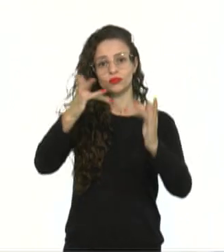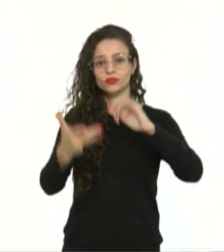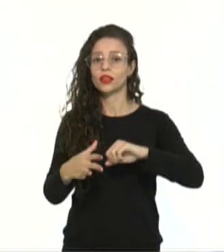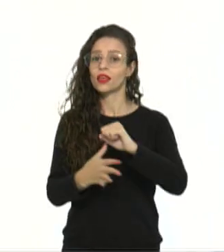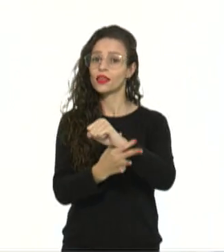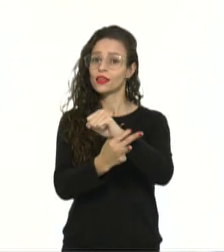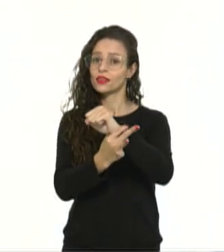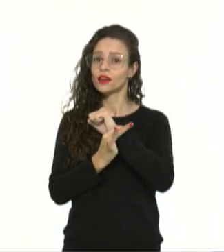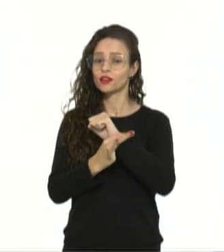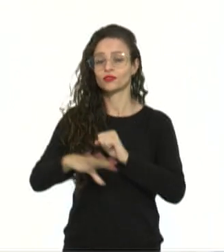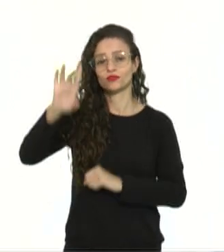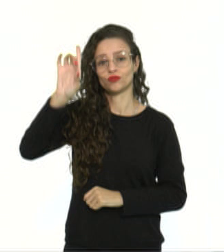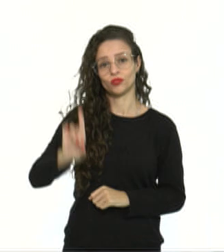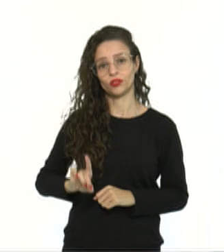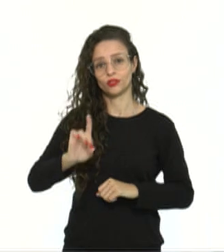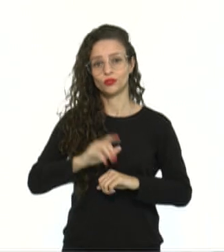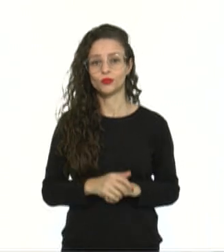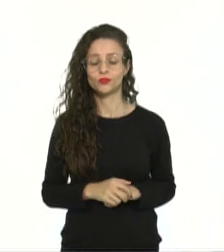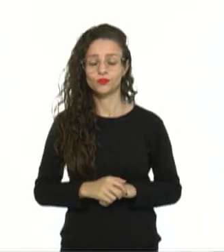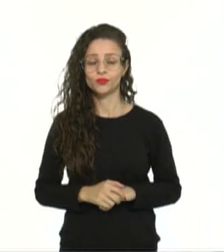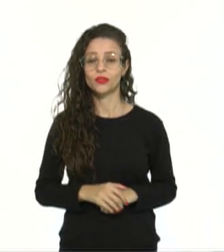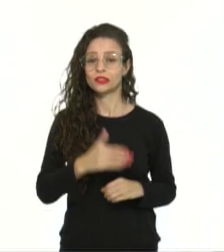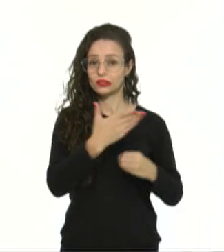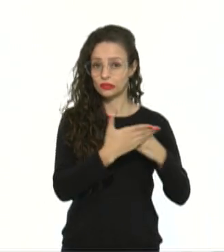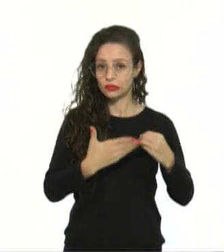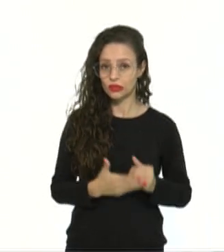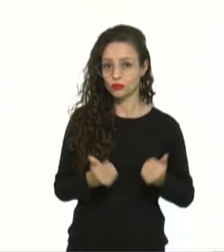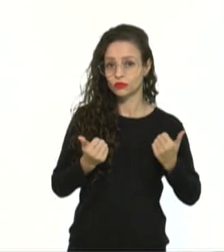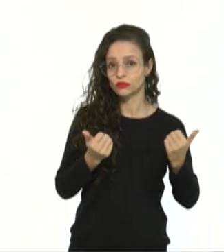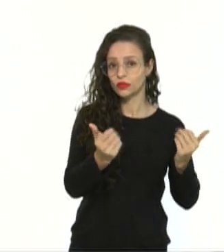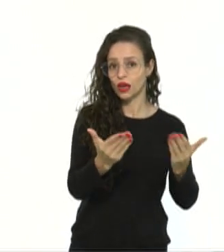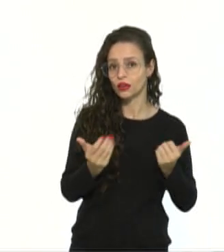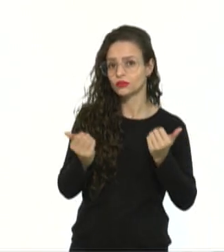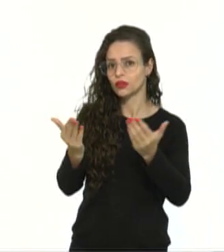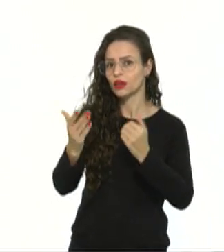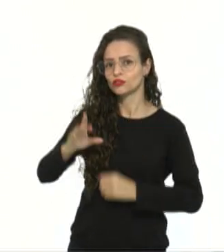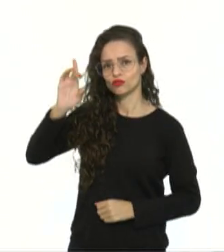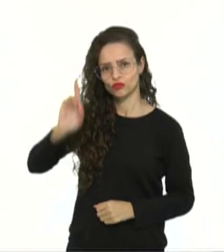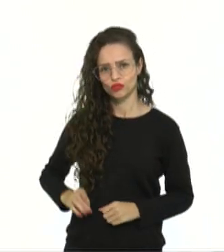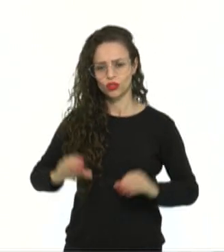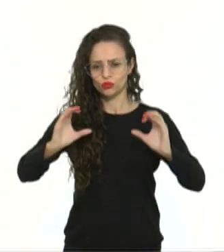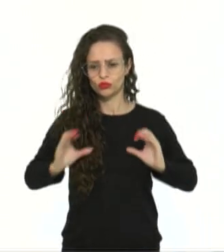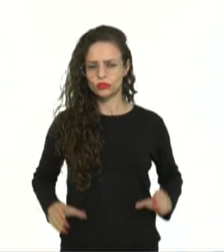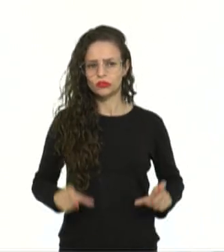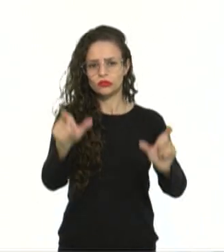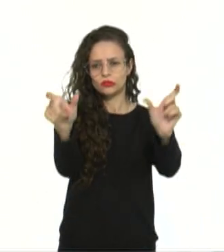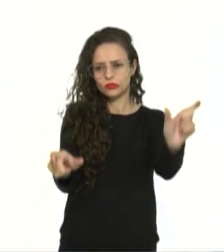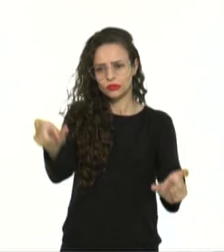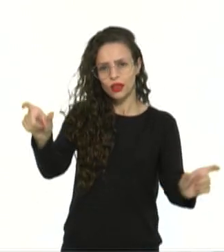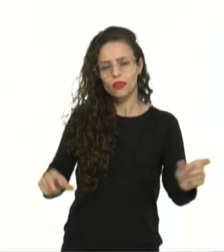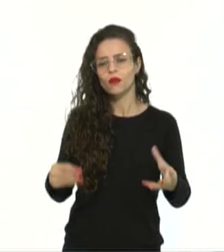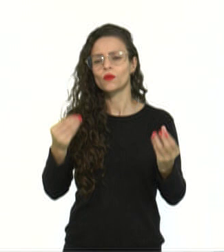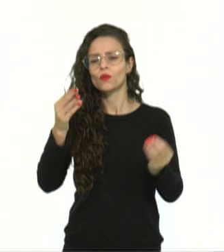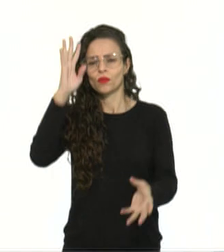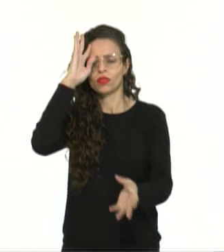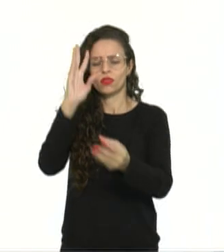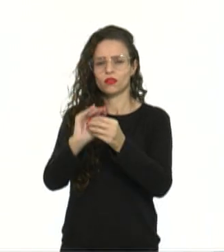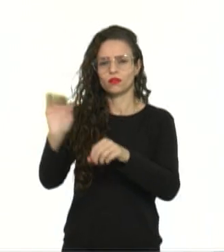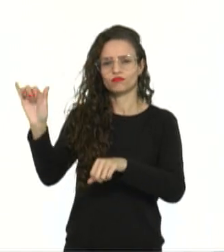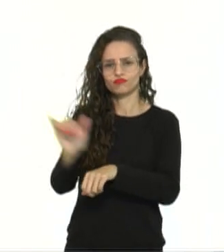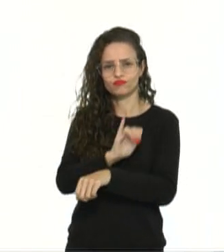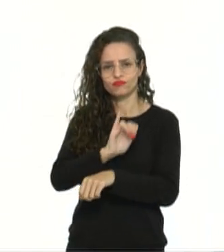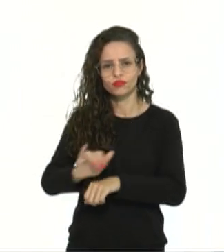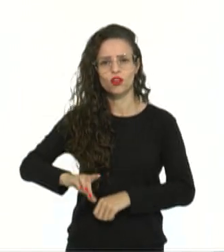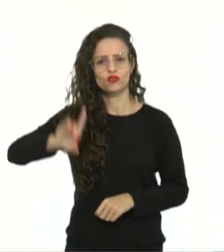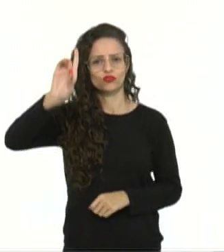direitos. Olha lá, se cada Estado garante direito aos seus cidadãos, como entender ou articular